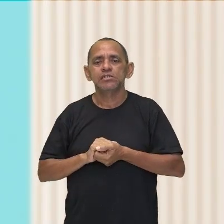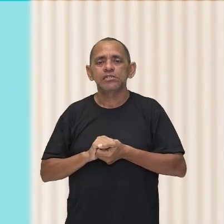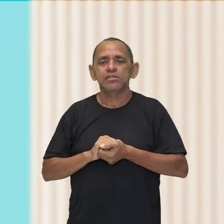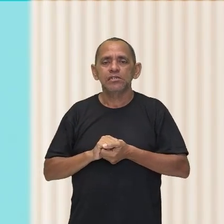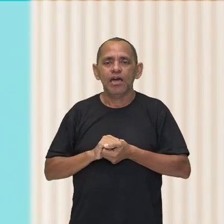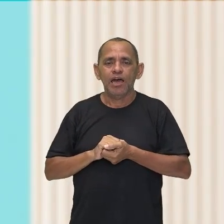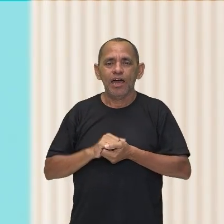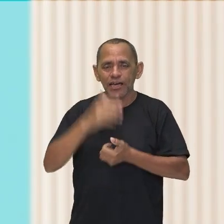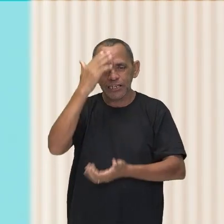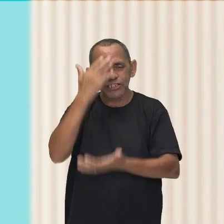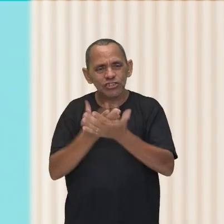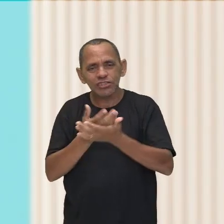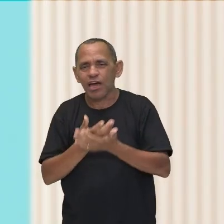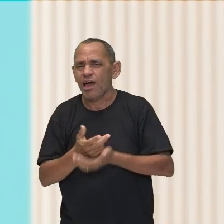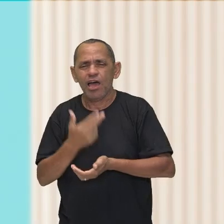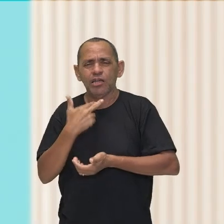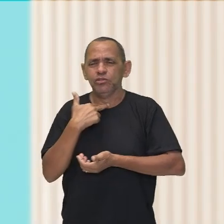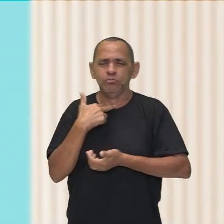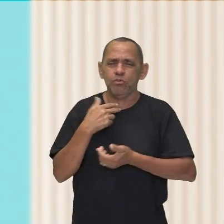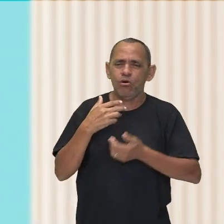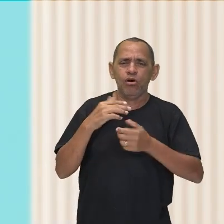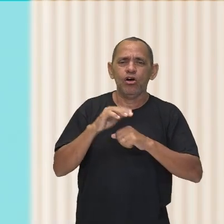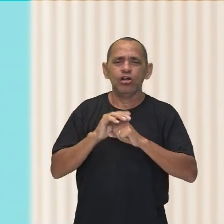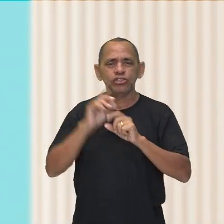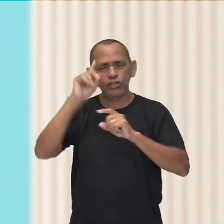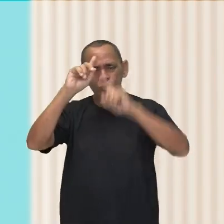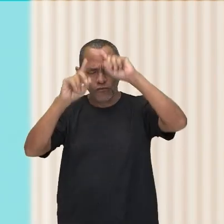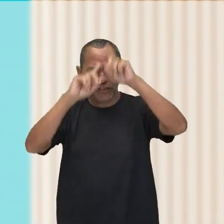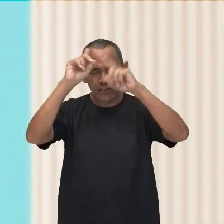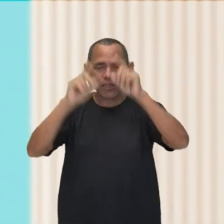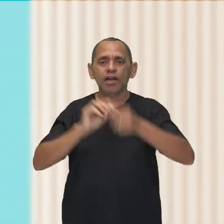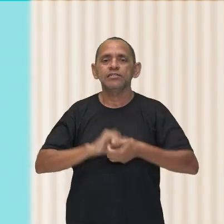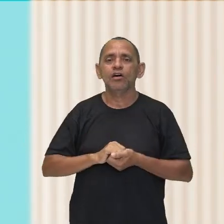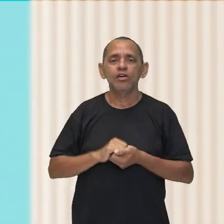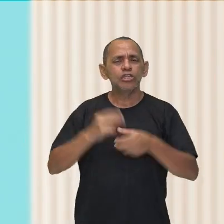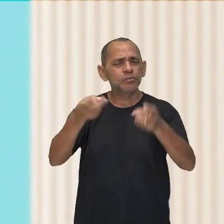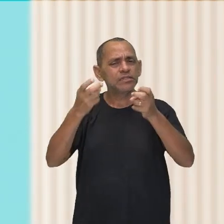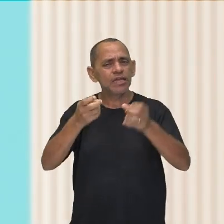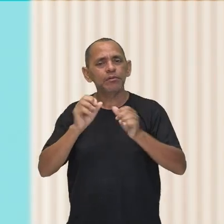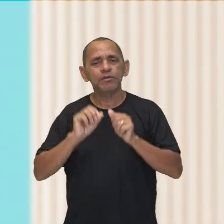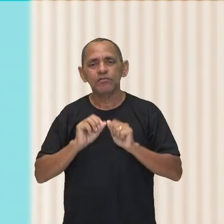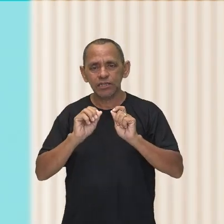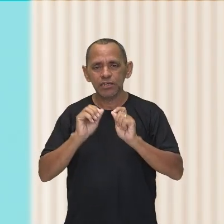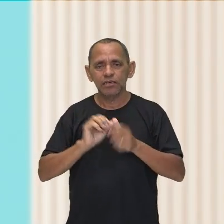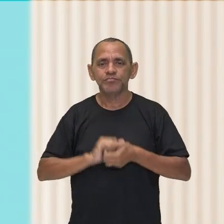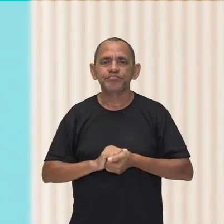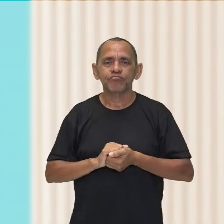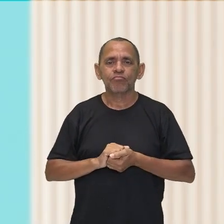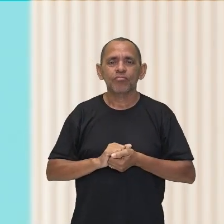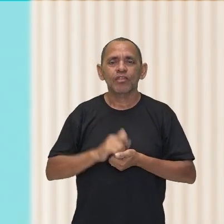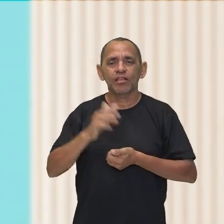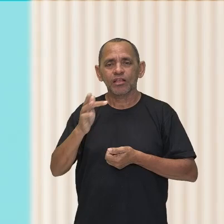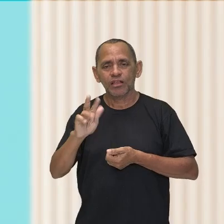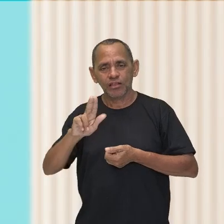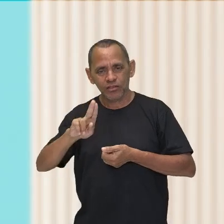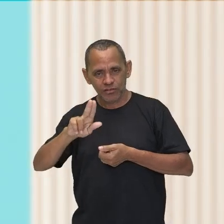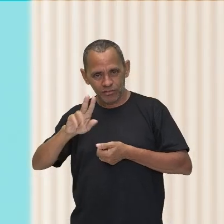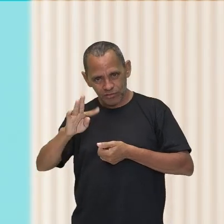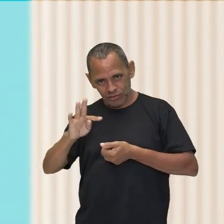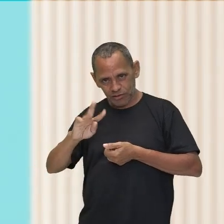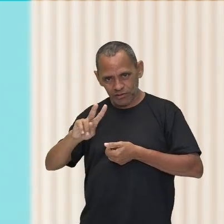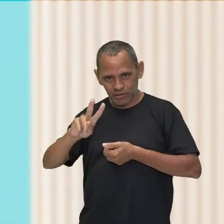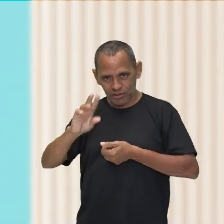e transformam numa coisa só. E assim a gente vê que o futevôlei se tornou o quê? Simplesmente um